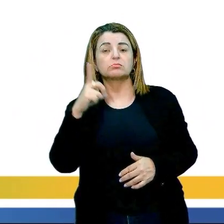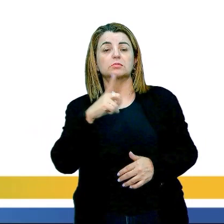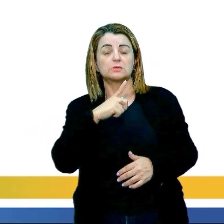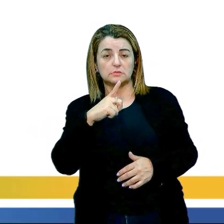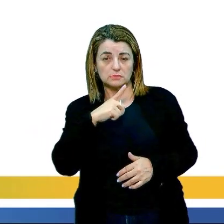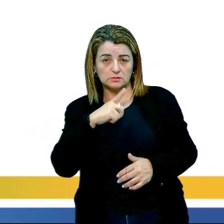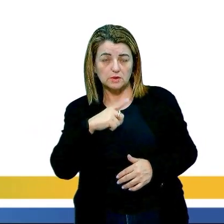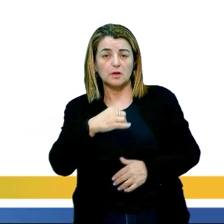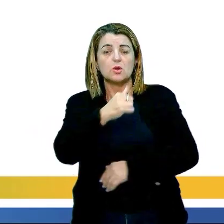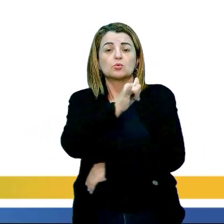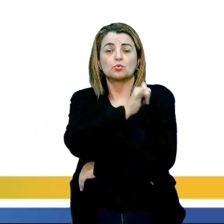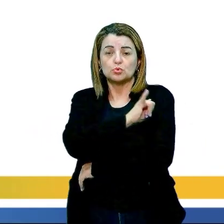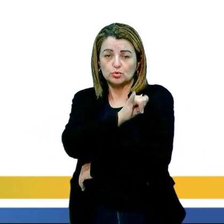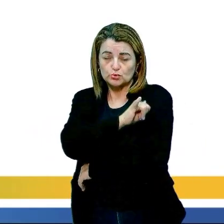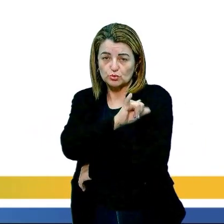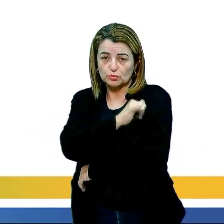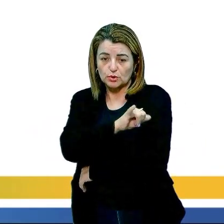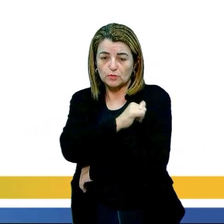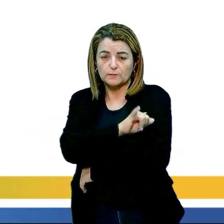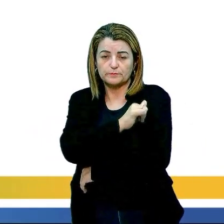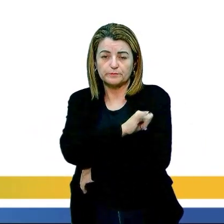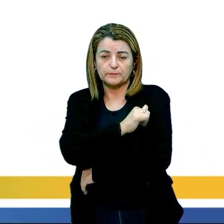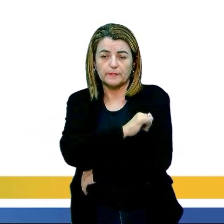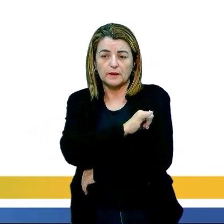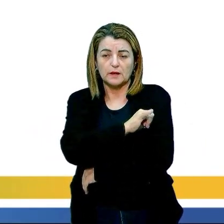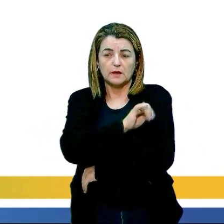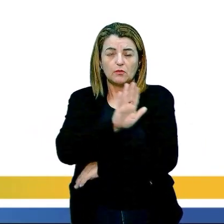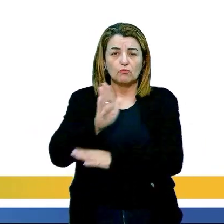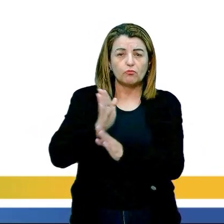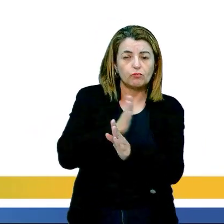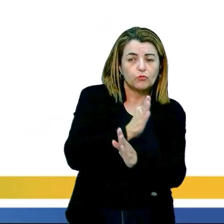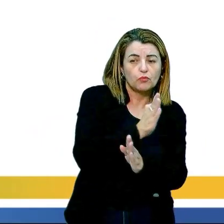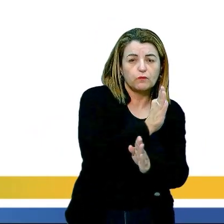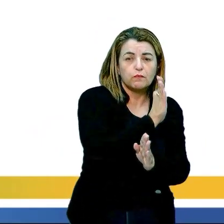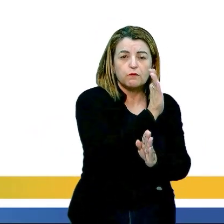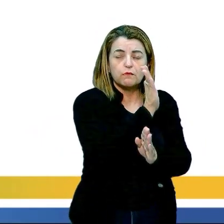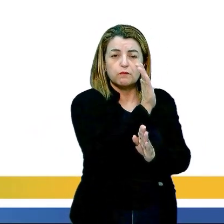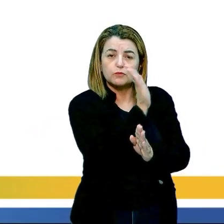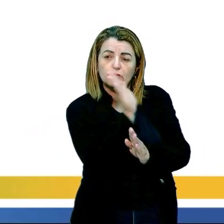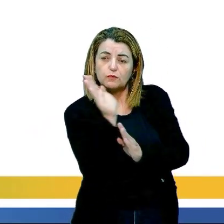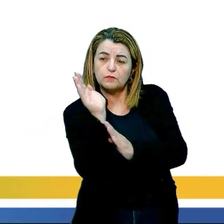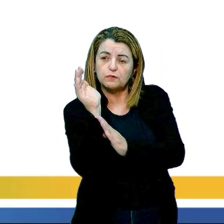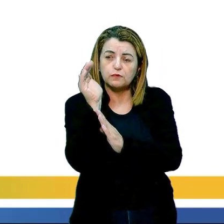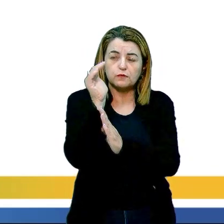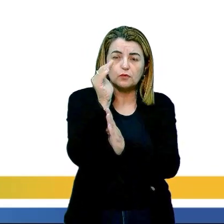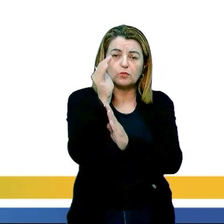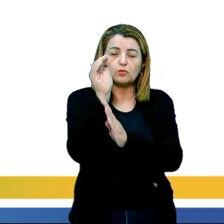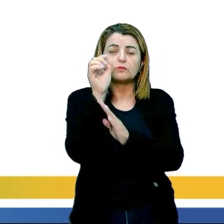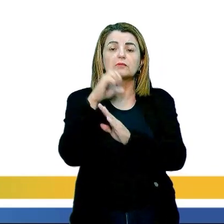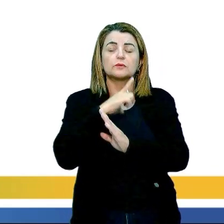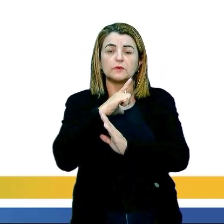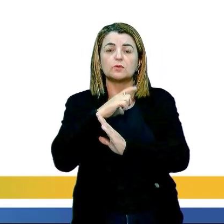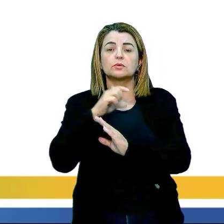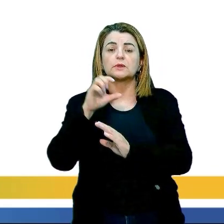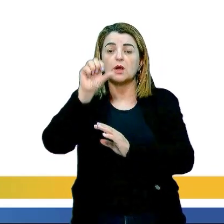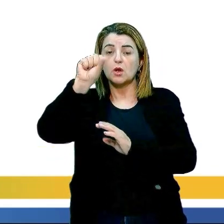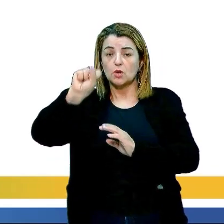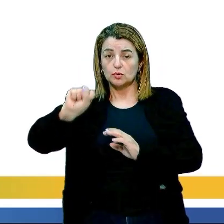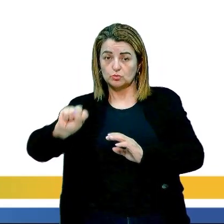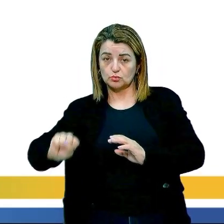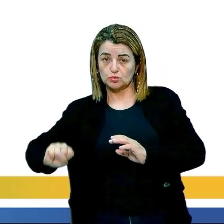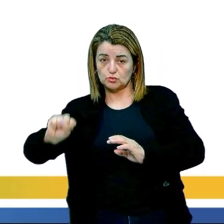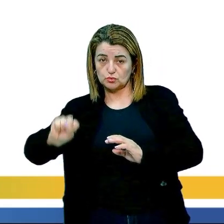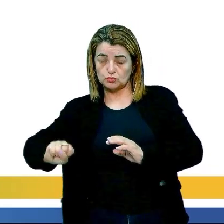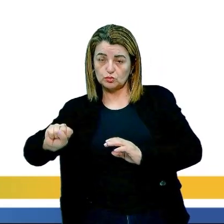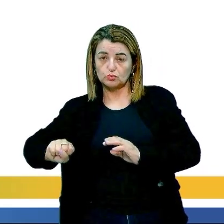araucárias. Lá no Rio de Janeiro, sobe um pouquinho, tu ainda encontra araucárias no sul